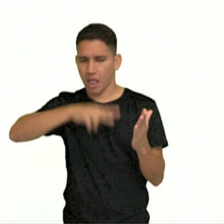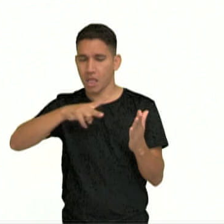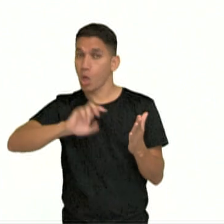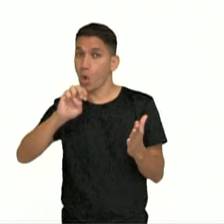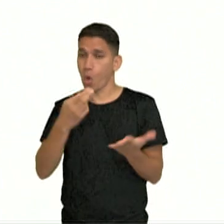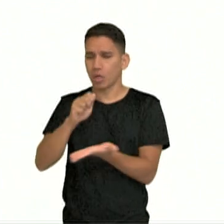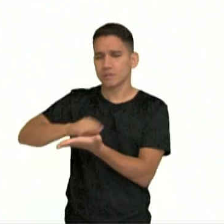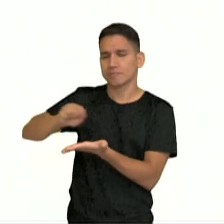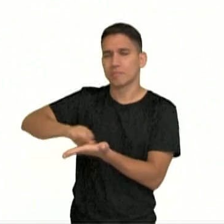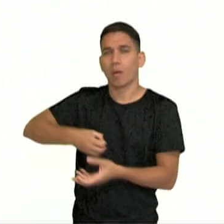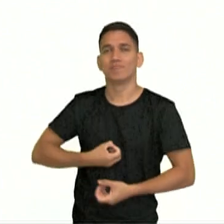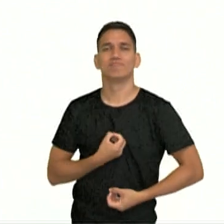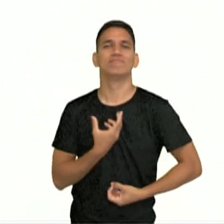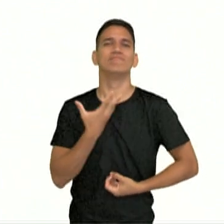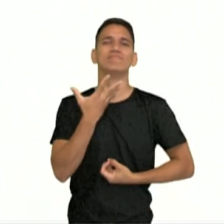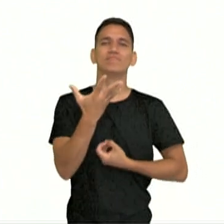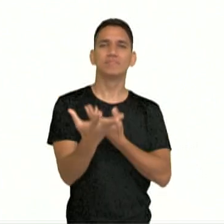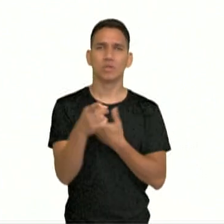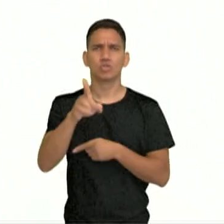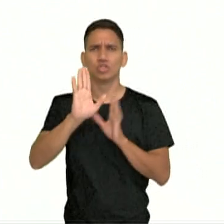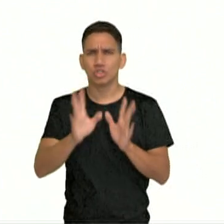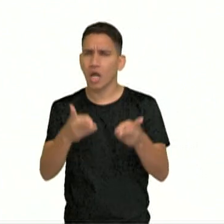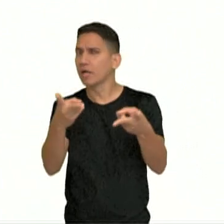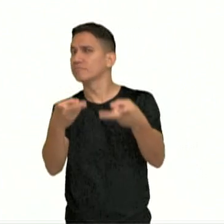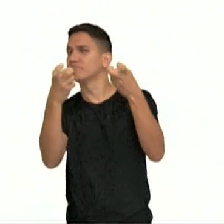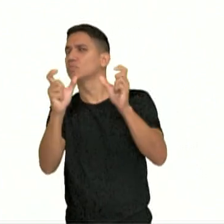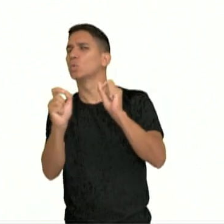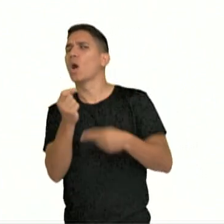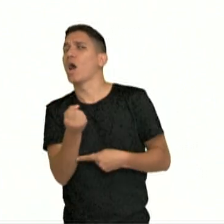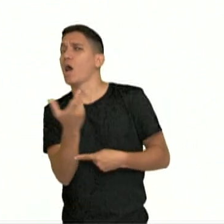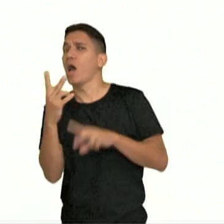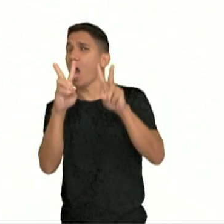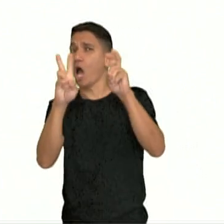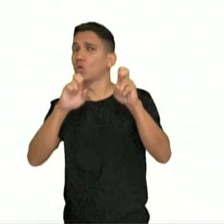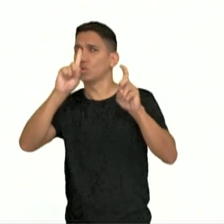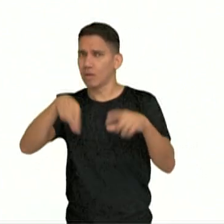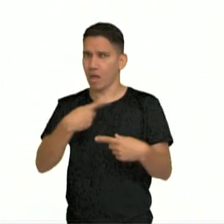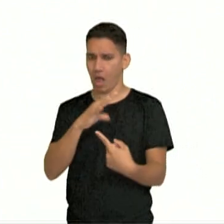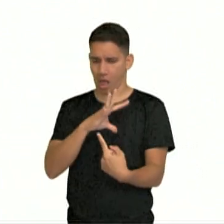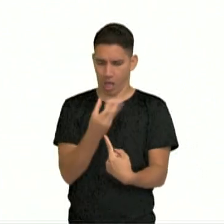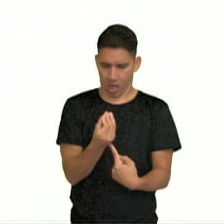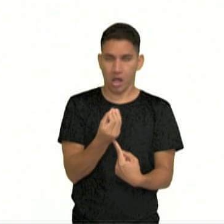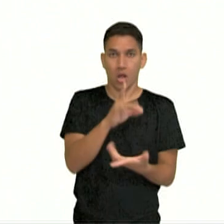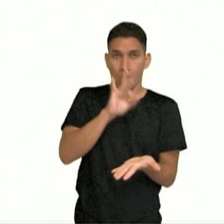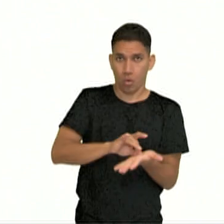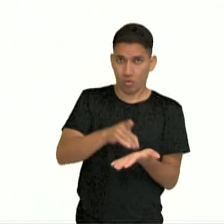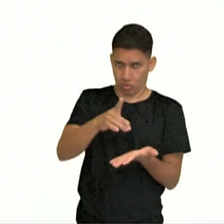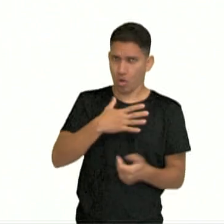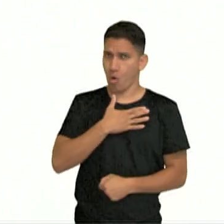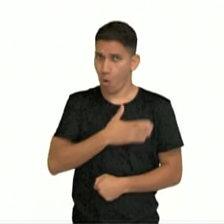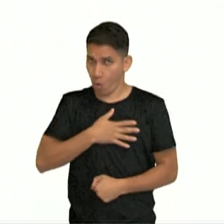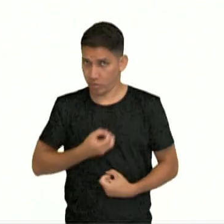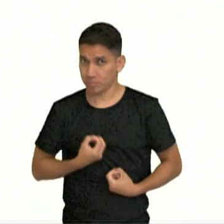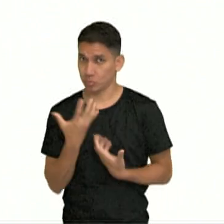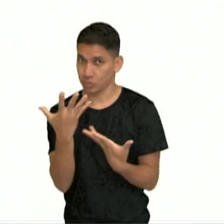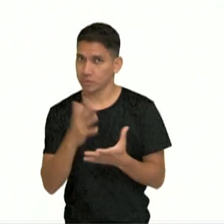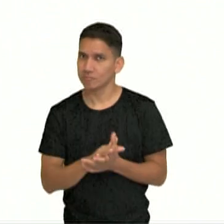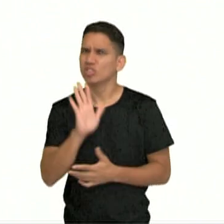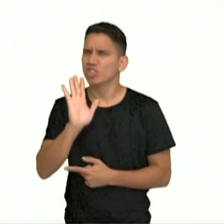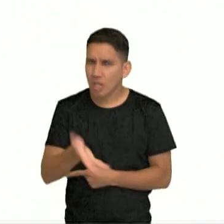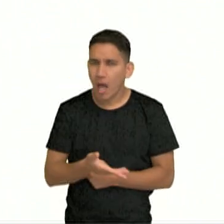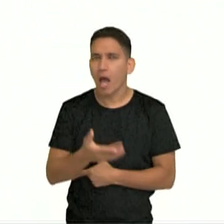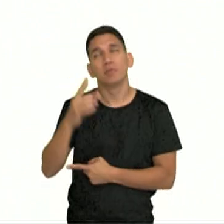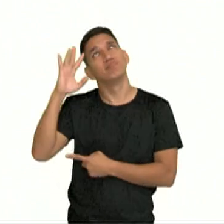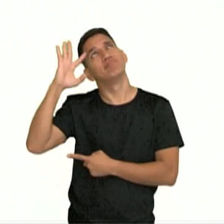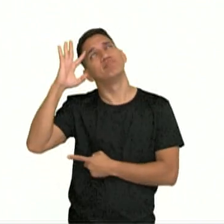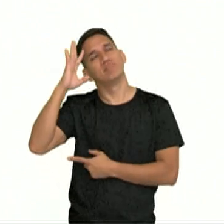escreveu alguma poesia? Você já ouviu falar sobre arte concreta? Você gosta de poesia? Você já pensou em